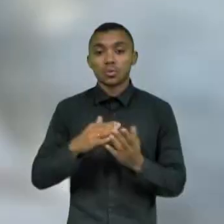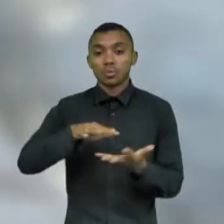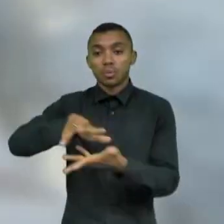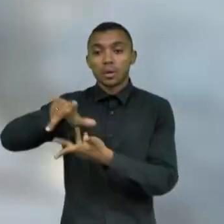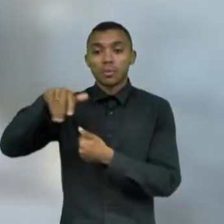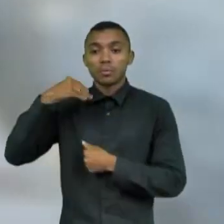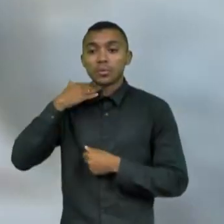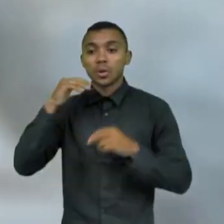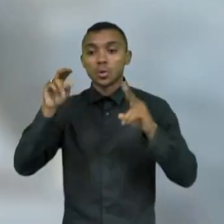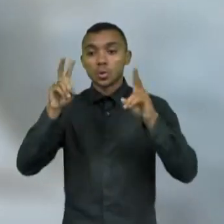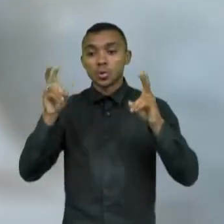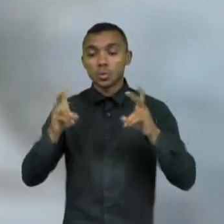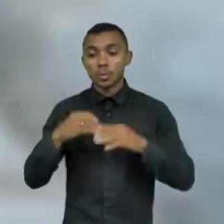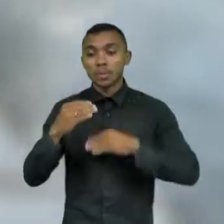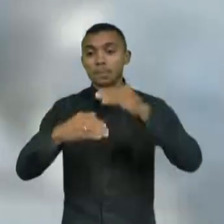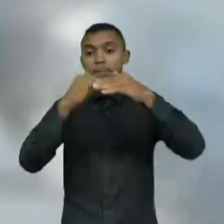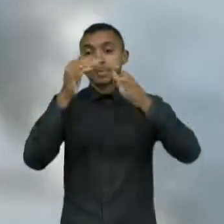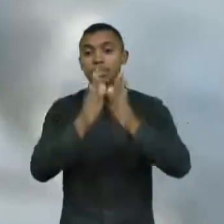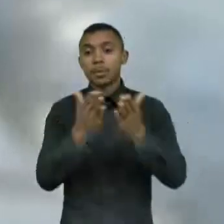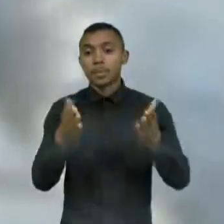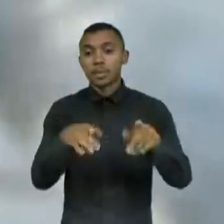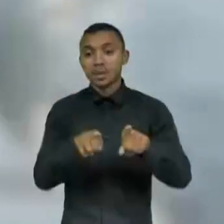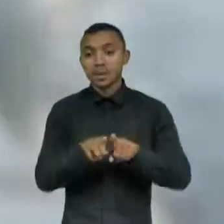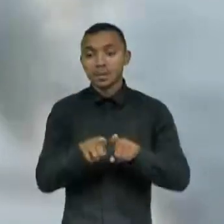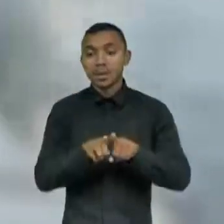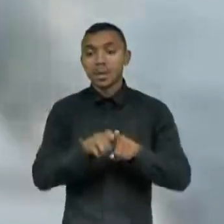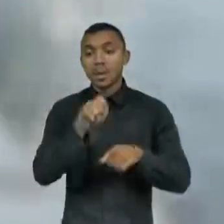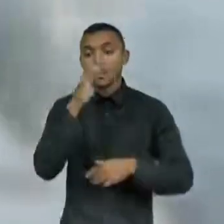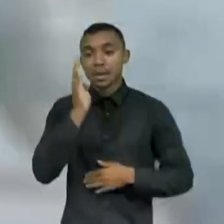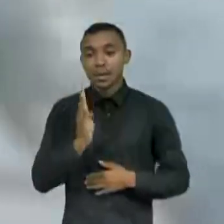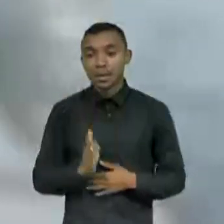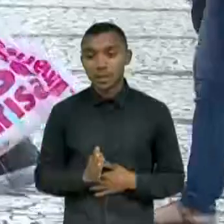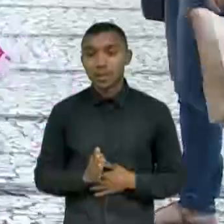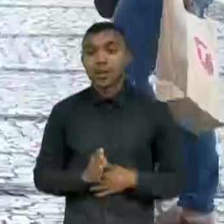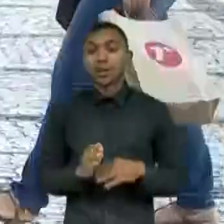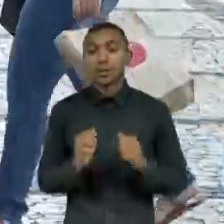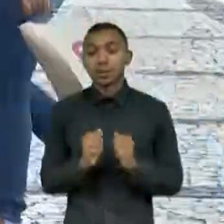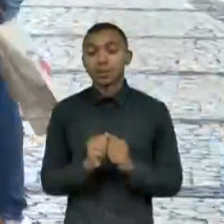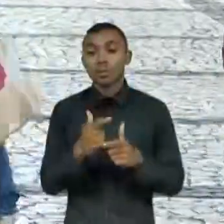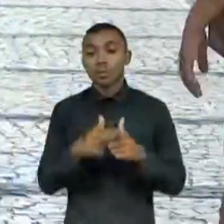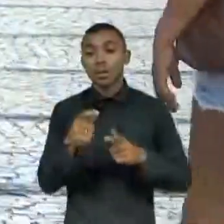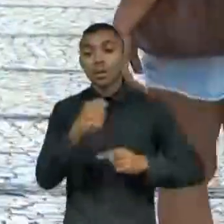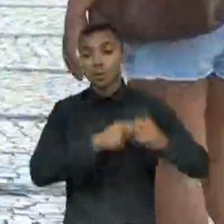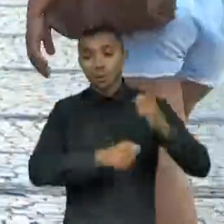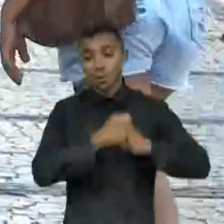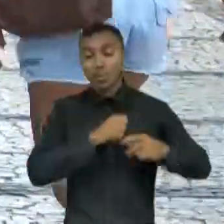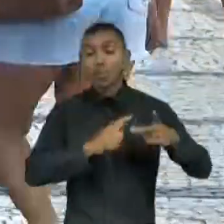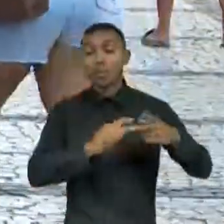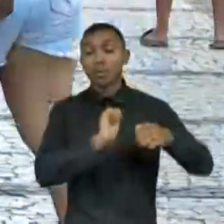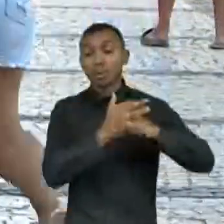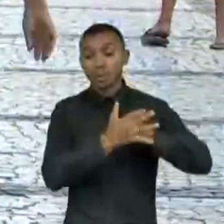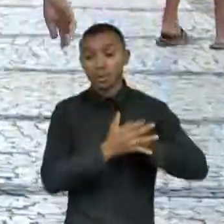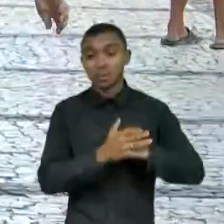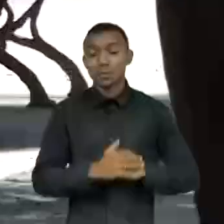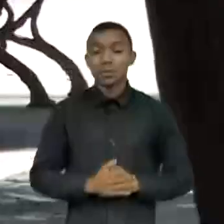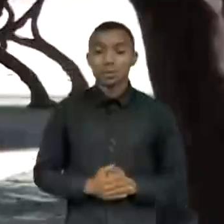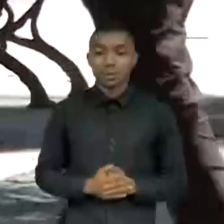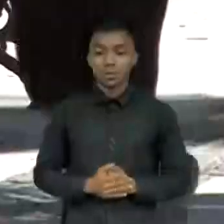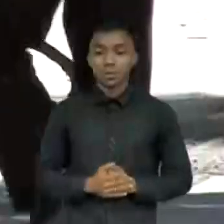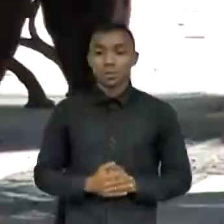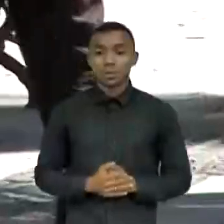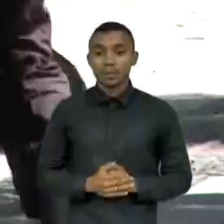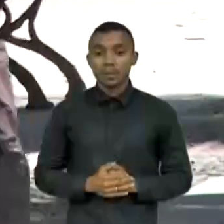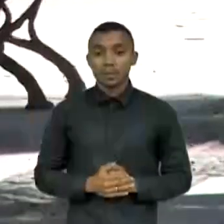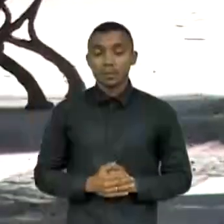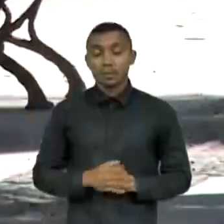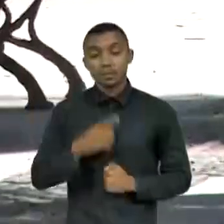evolução da pobreza e da desigualdade no Brasil em meio às crises econômicas e à pandemia de Covid é inédito. Sugere